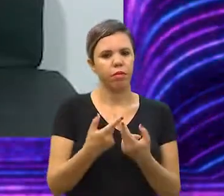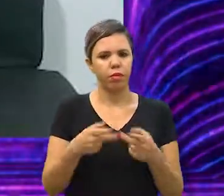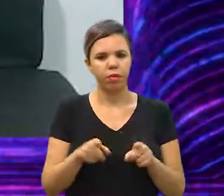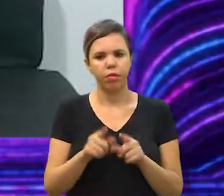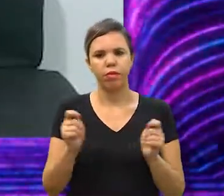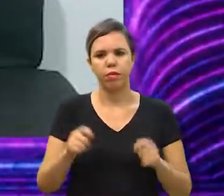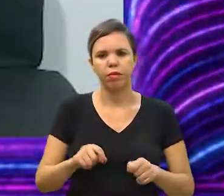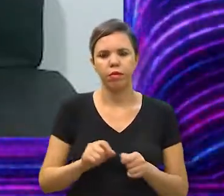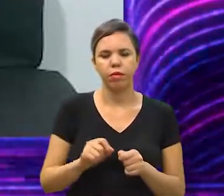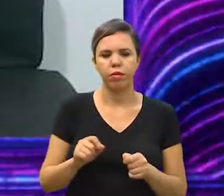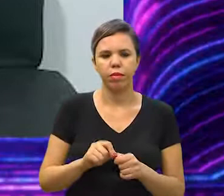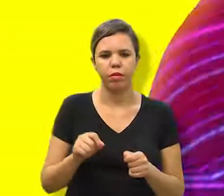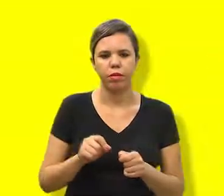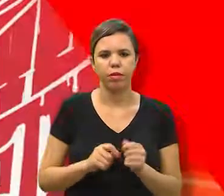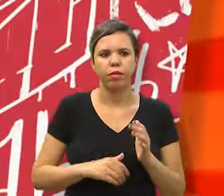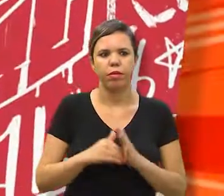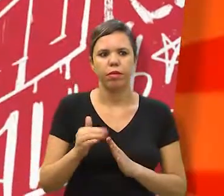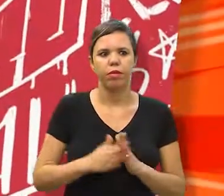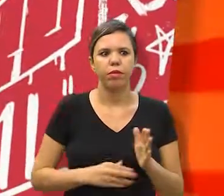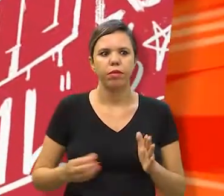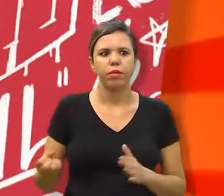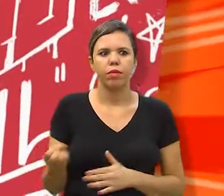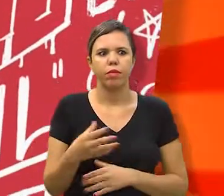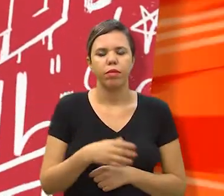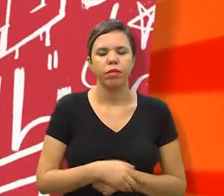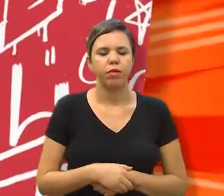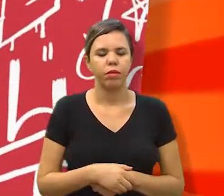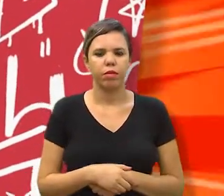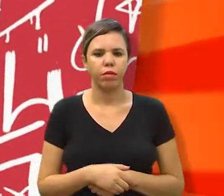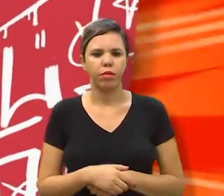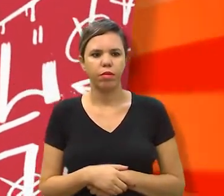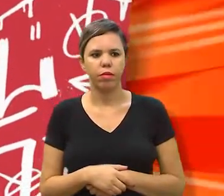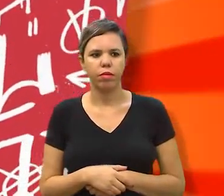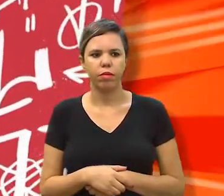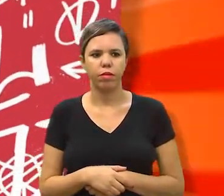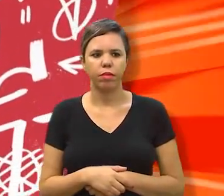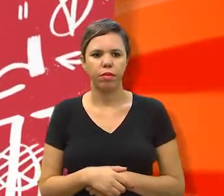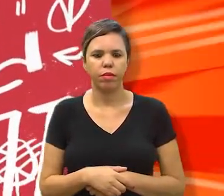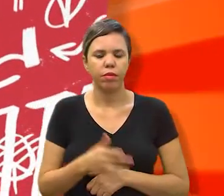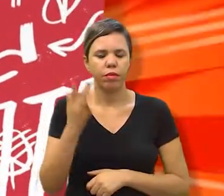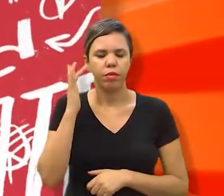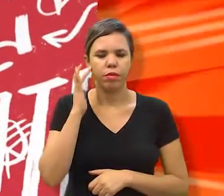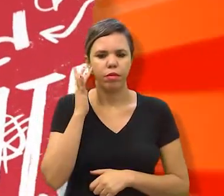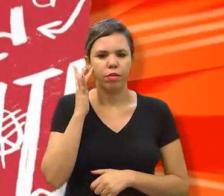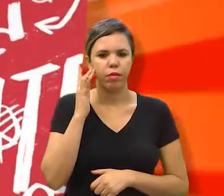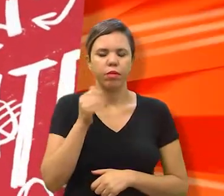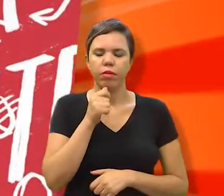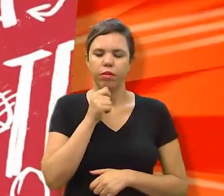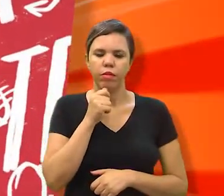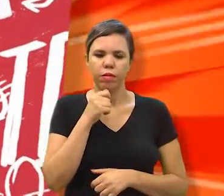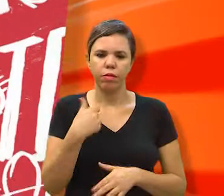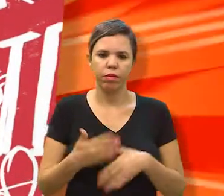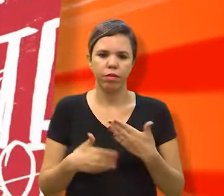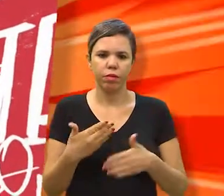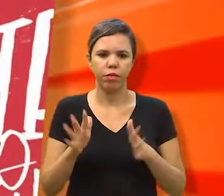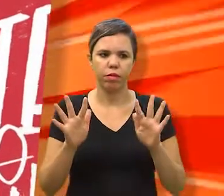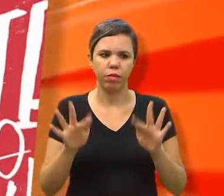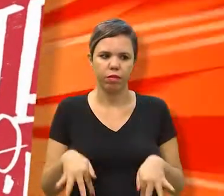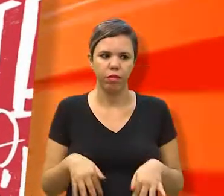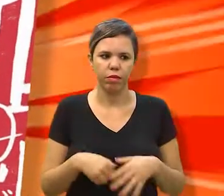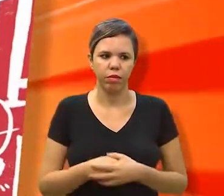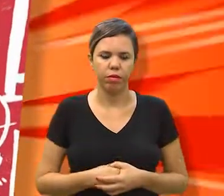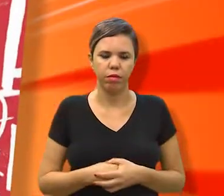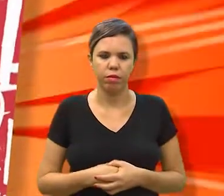que eu ainda posso fazer no universo Tinta Fresca, mas acho que, por enquanto, é um